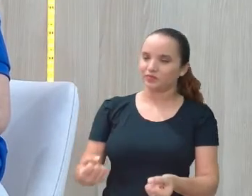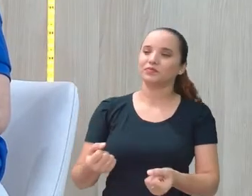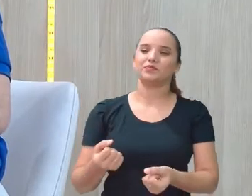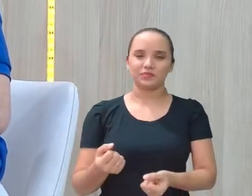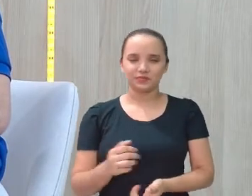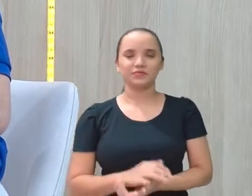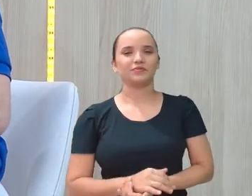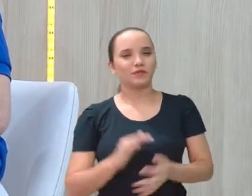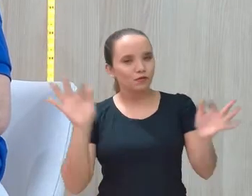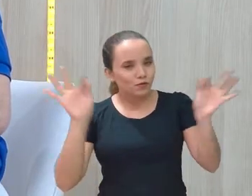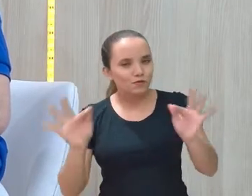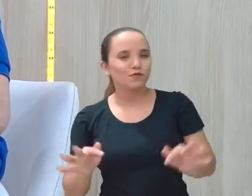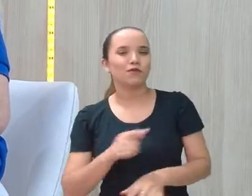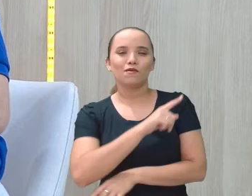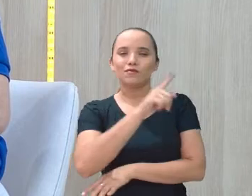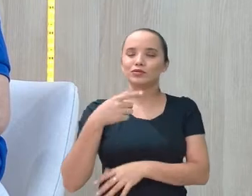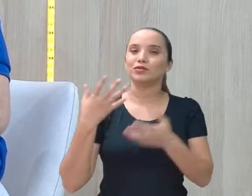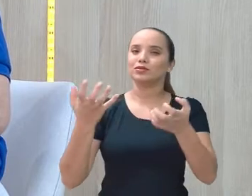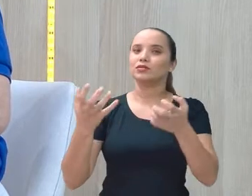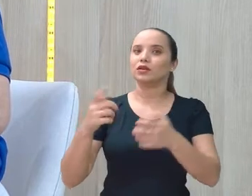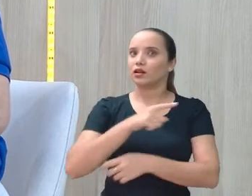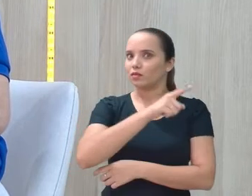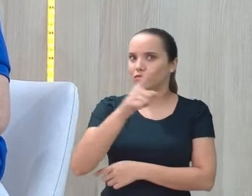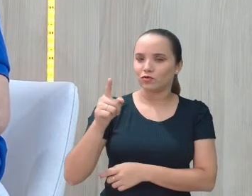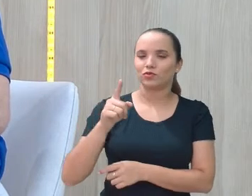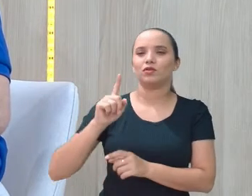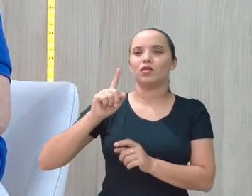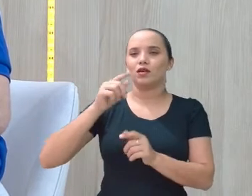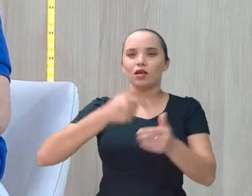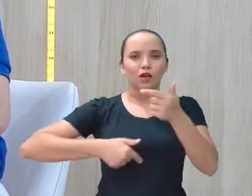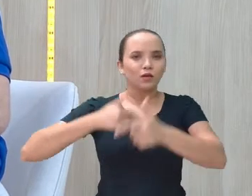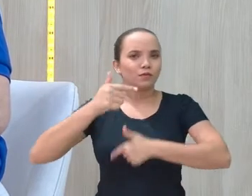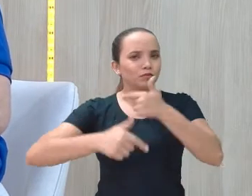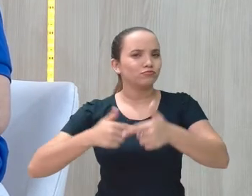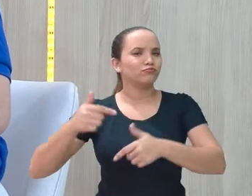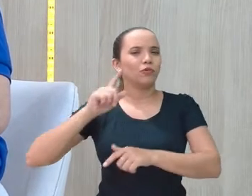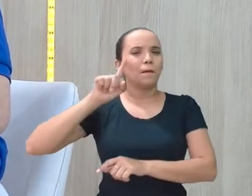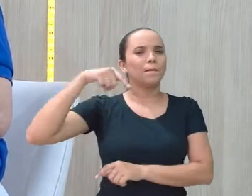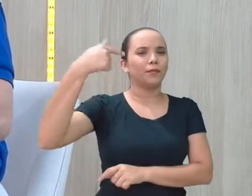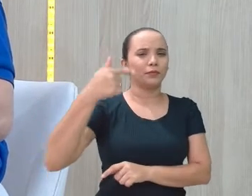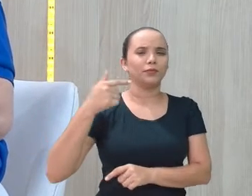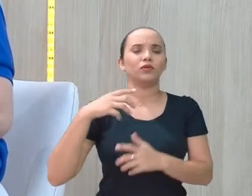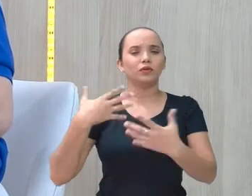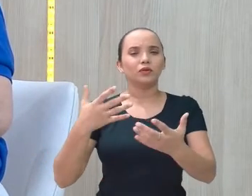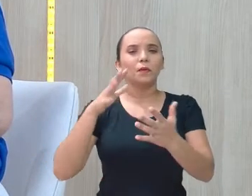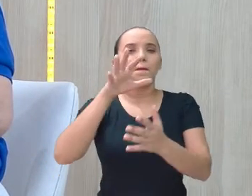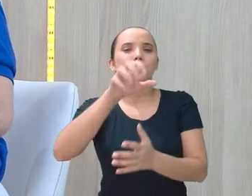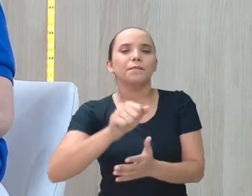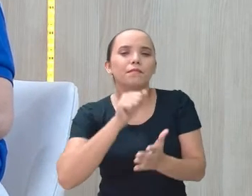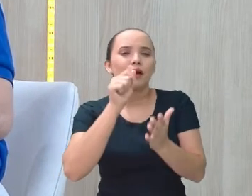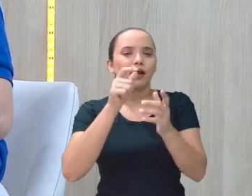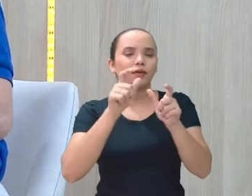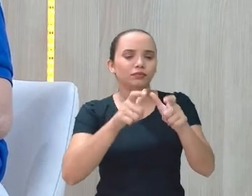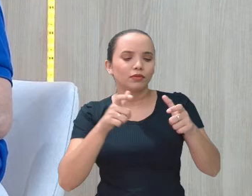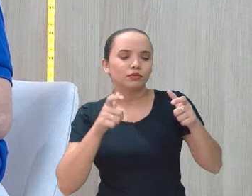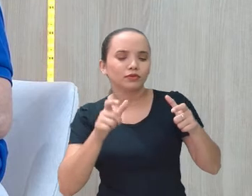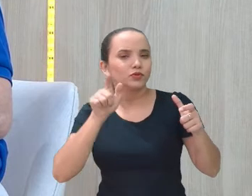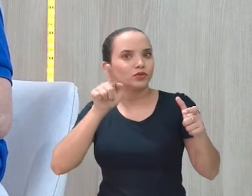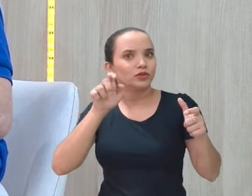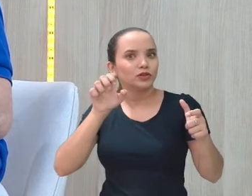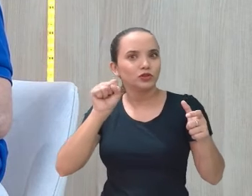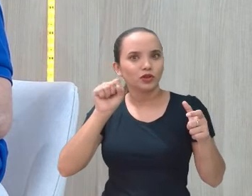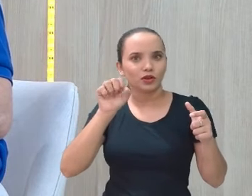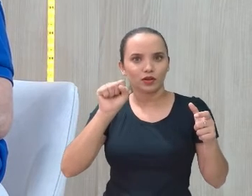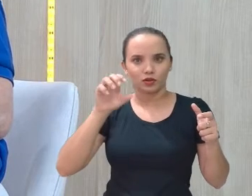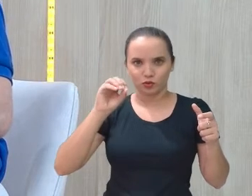muito feliz com vocês e queremos ver as produções de vocês, tá? Então, pega um pedacinho de gesso, utiliza